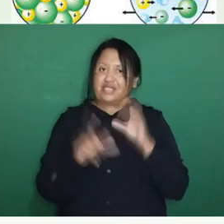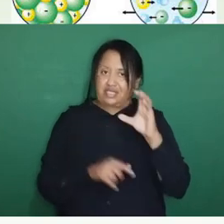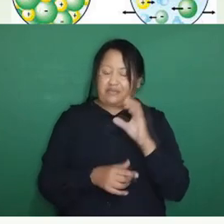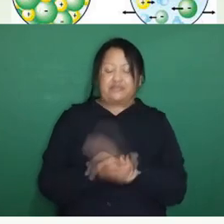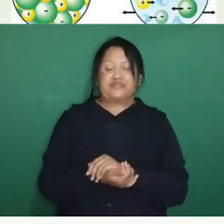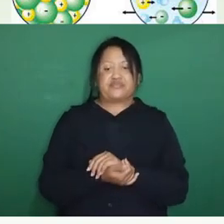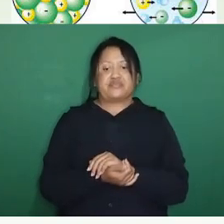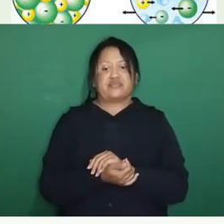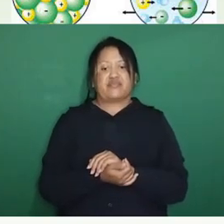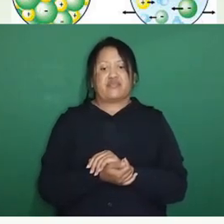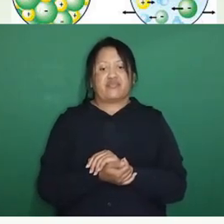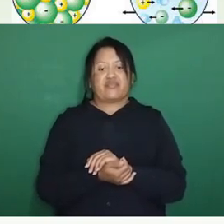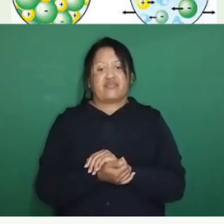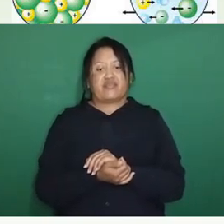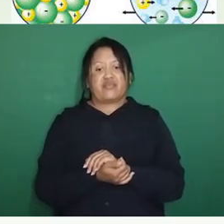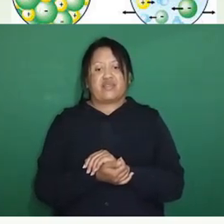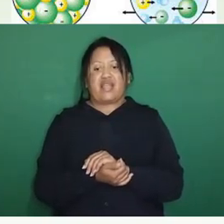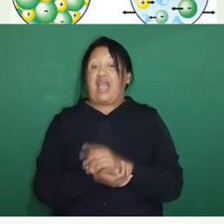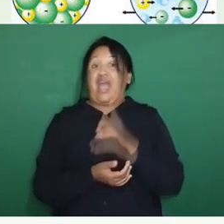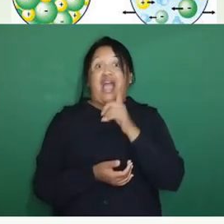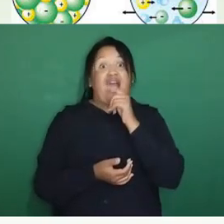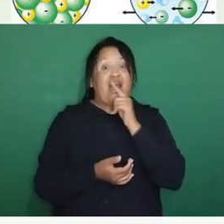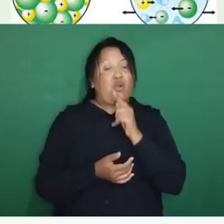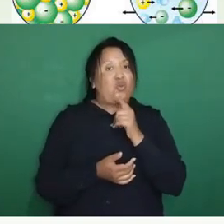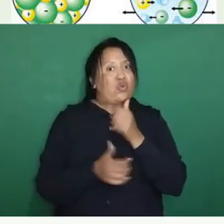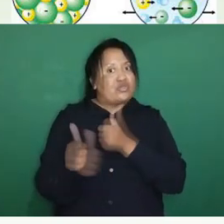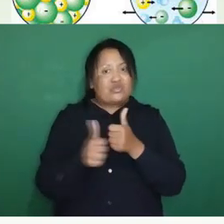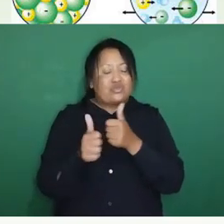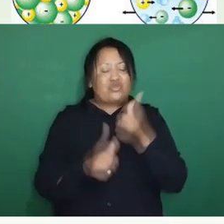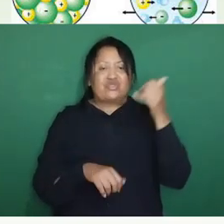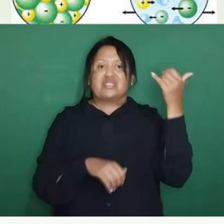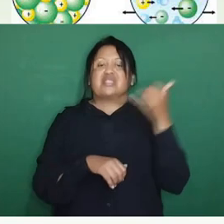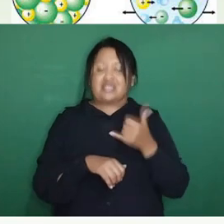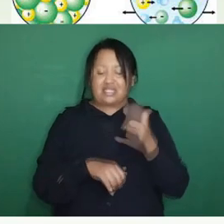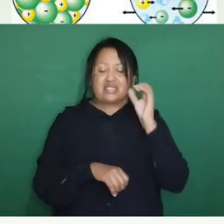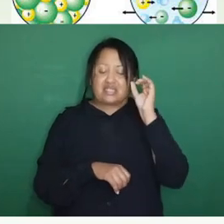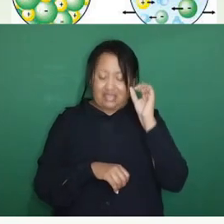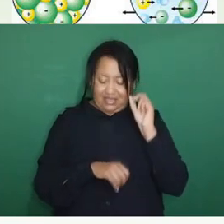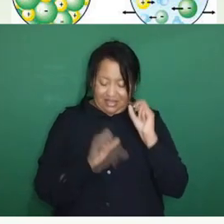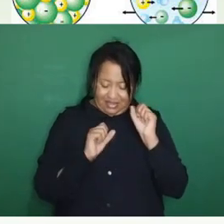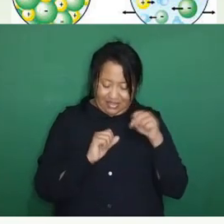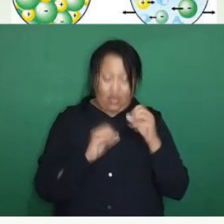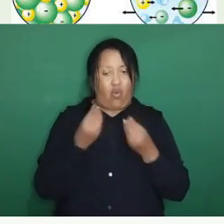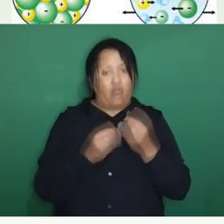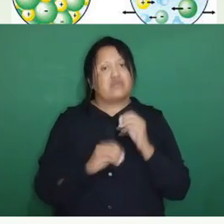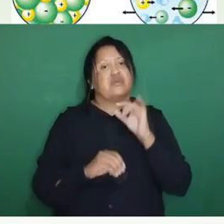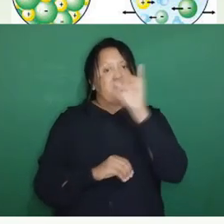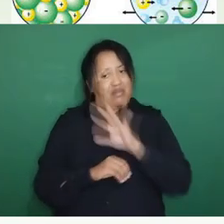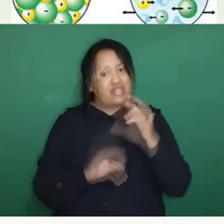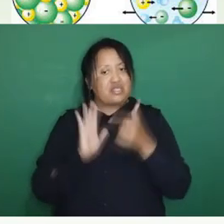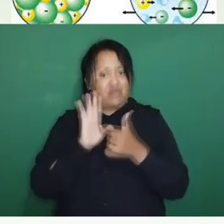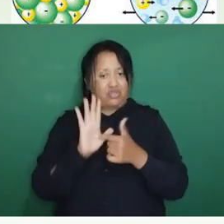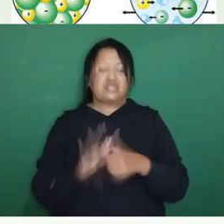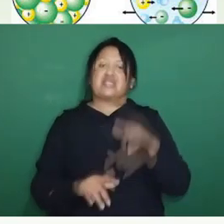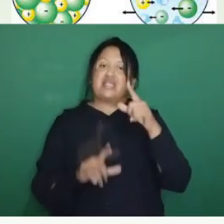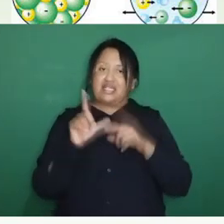quando são vivos em água não conduz eles conduzem eletricidade Sim vamos estar mostrado aqui letra C falso